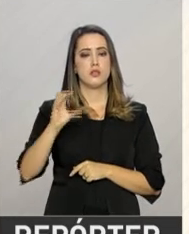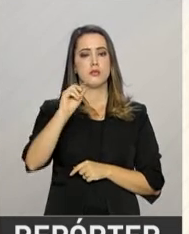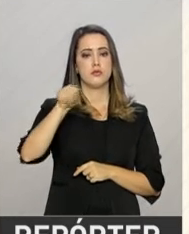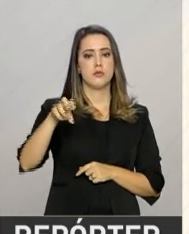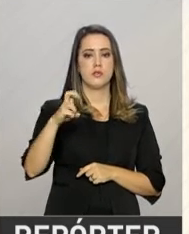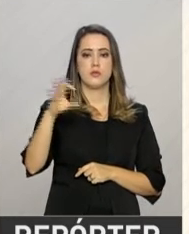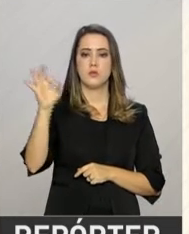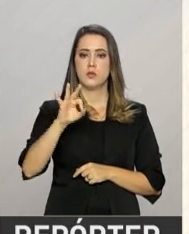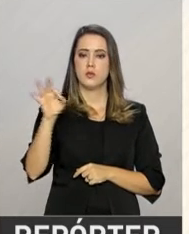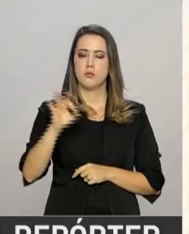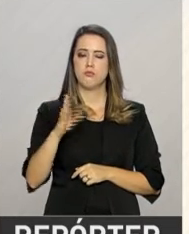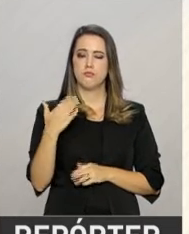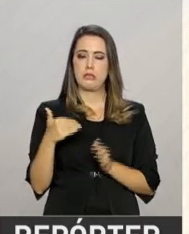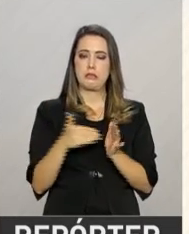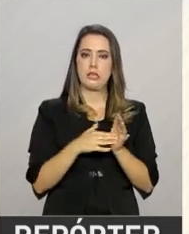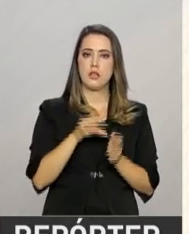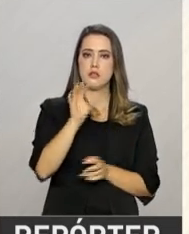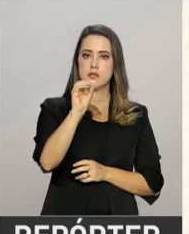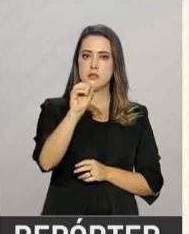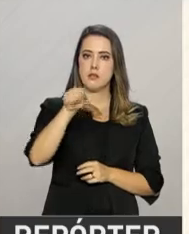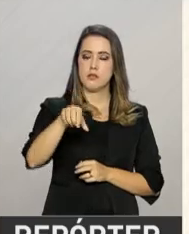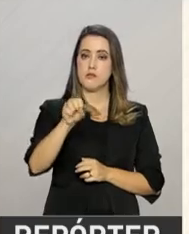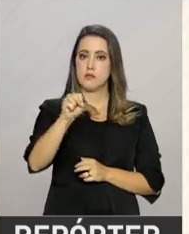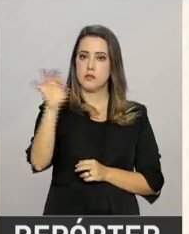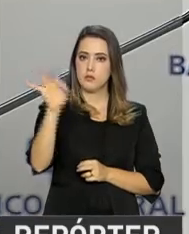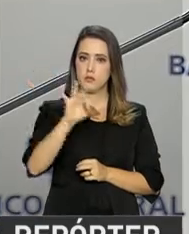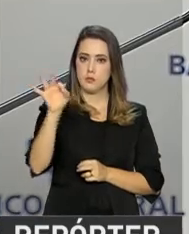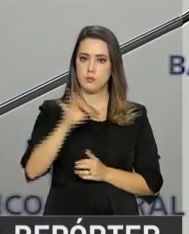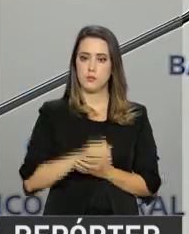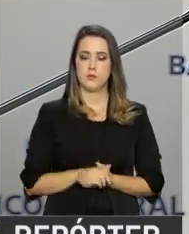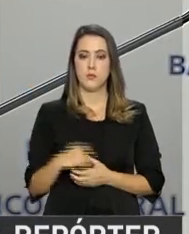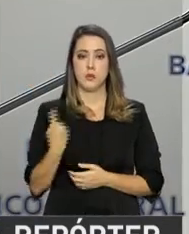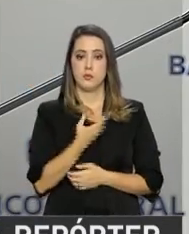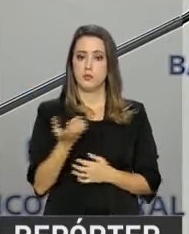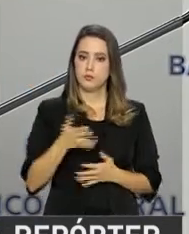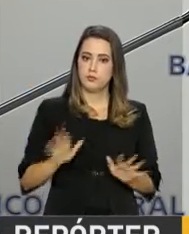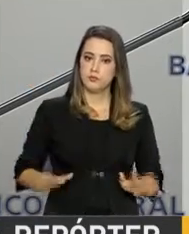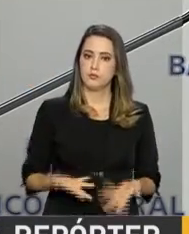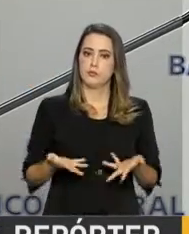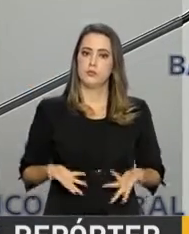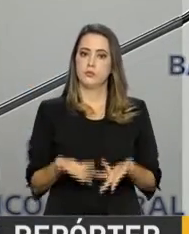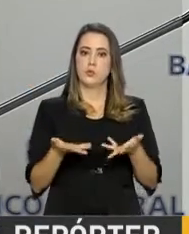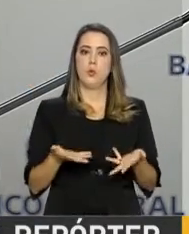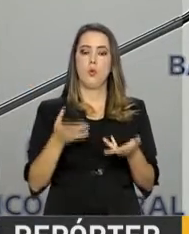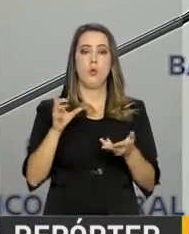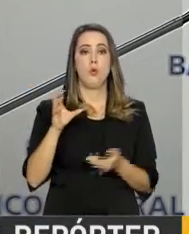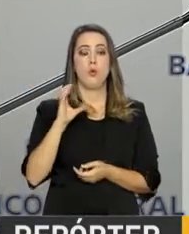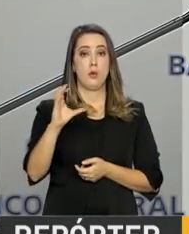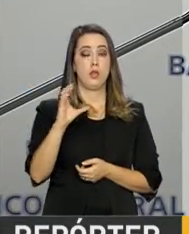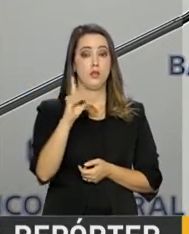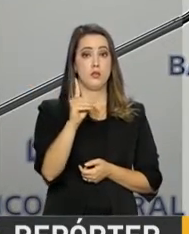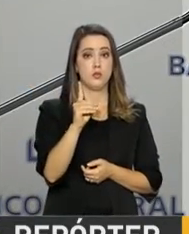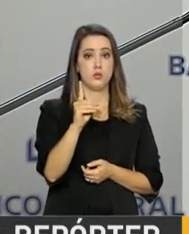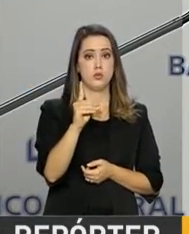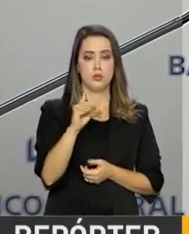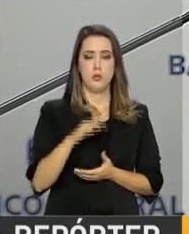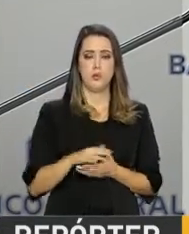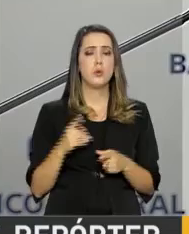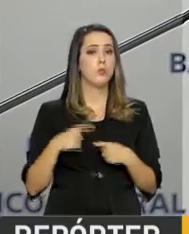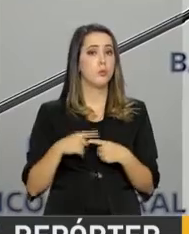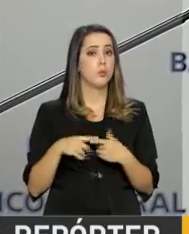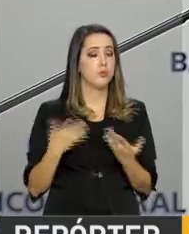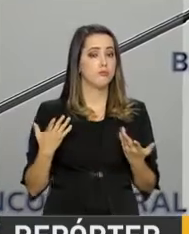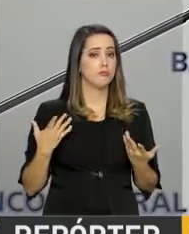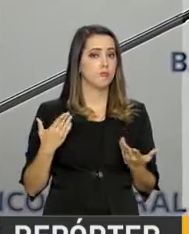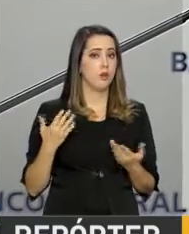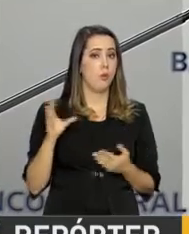a no máximo 0,8 por cento queremos incentivar uma utilização do cartão de débito que caminha